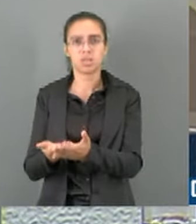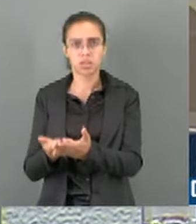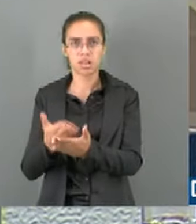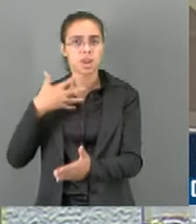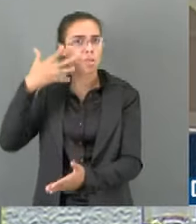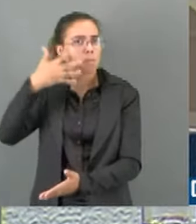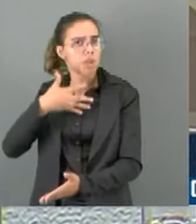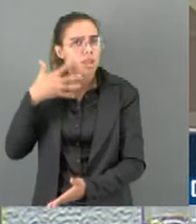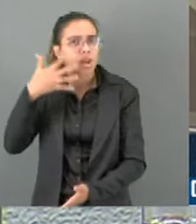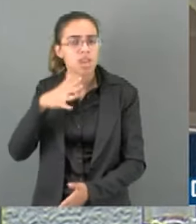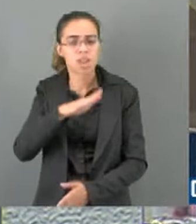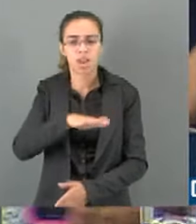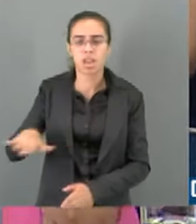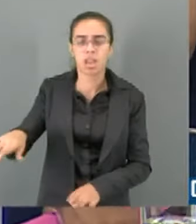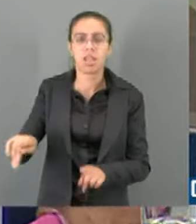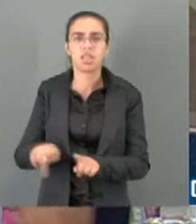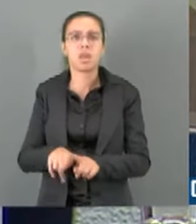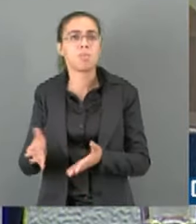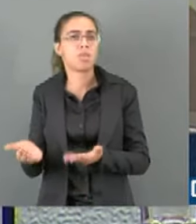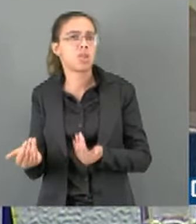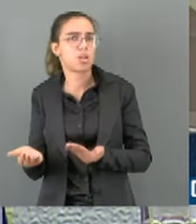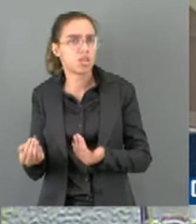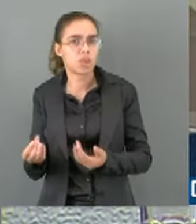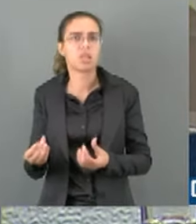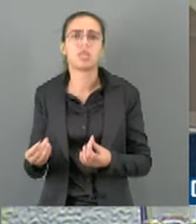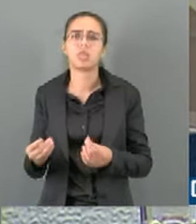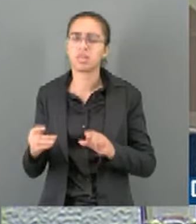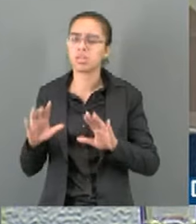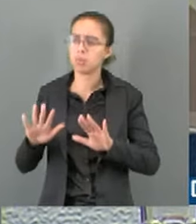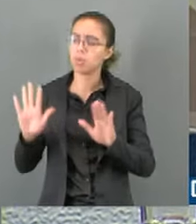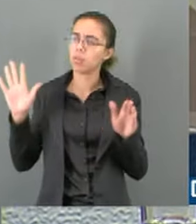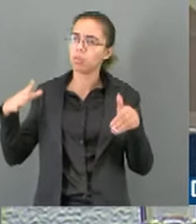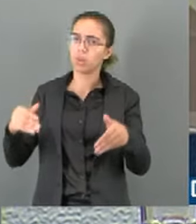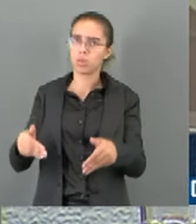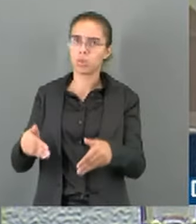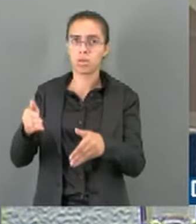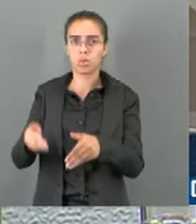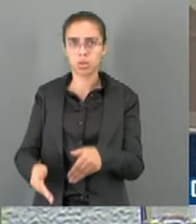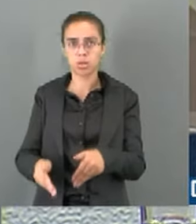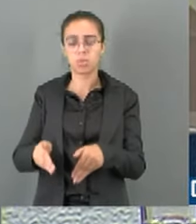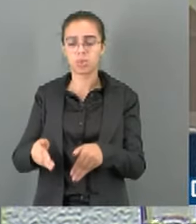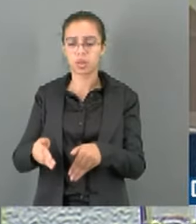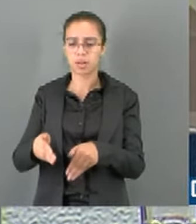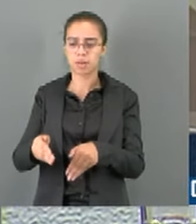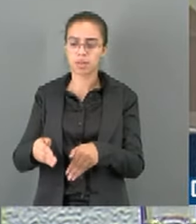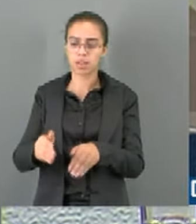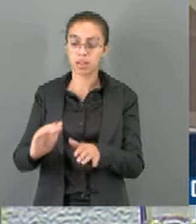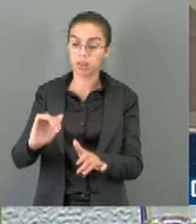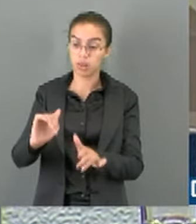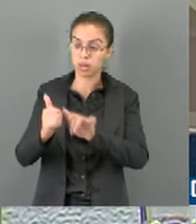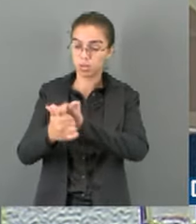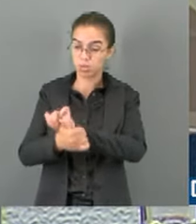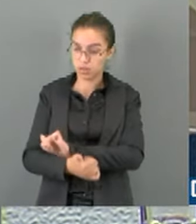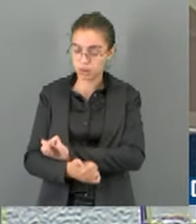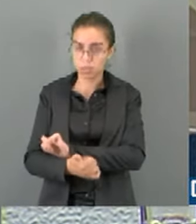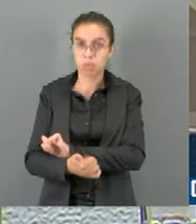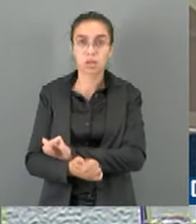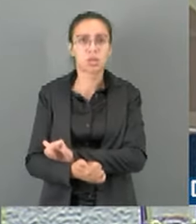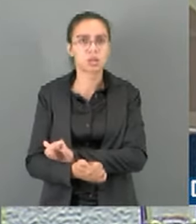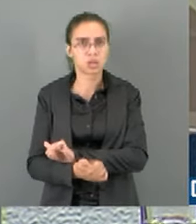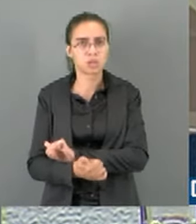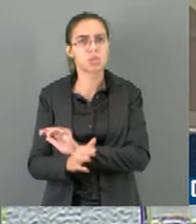palestras para crianças e adolescentes, mas ainda que o foco não seja especificamente o desporto, recentemente, por exemplo, em